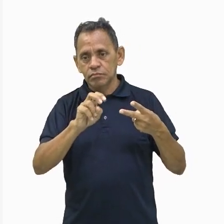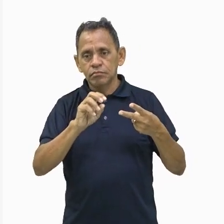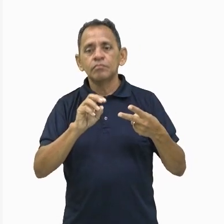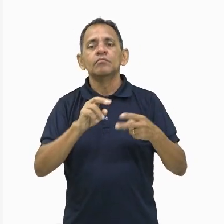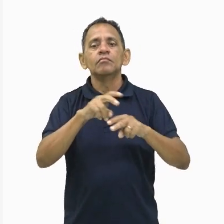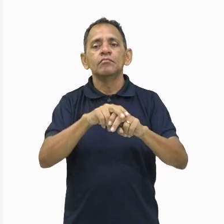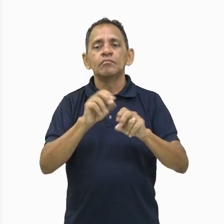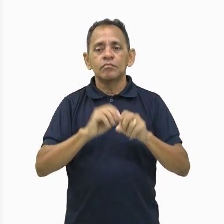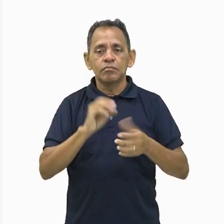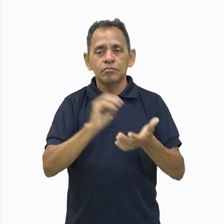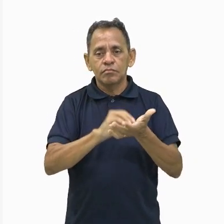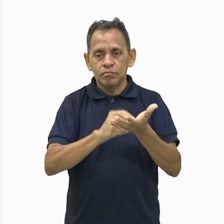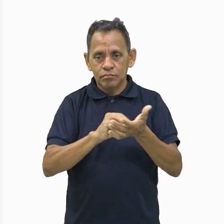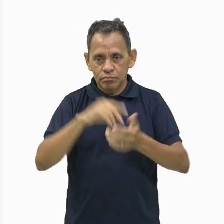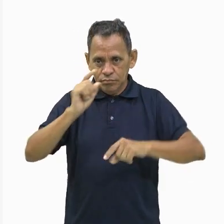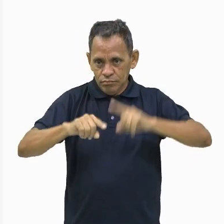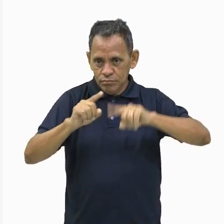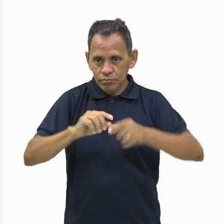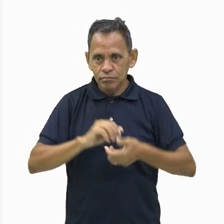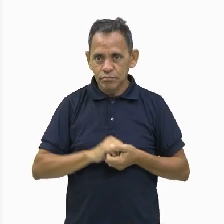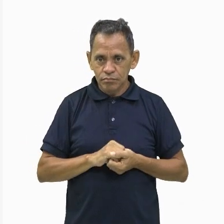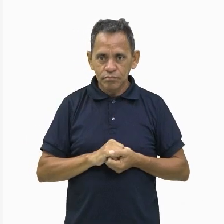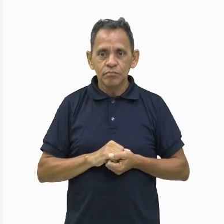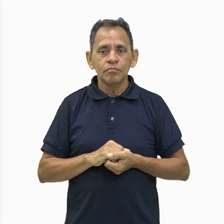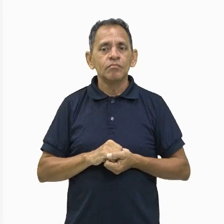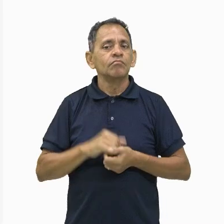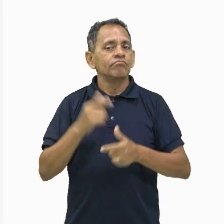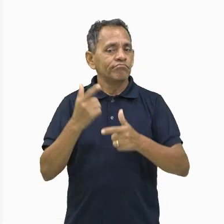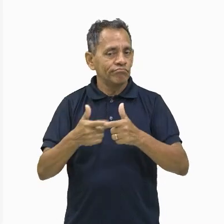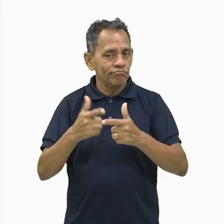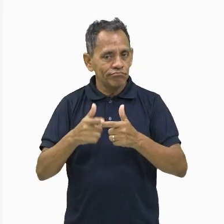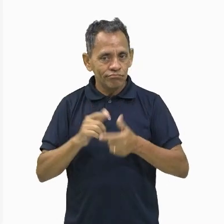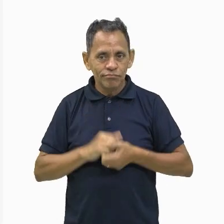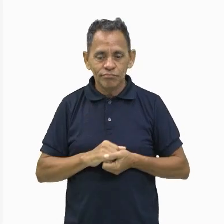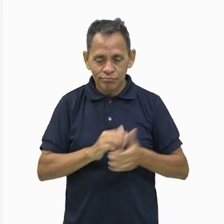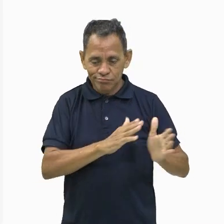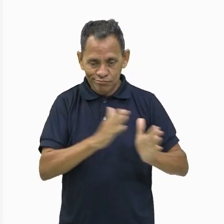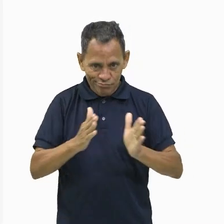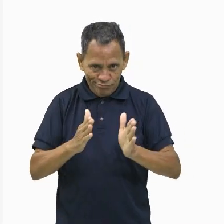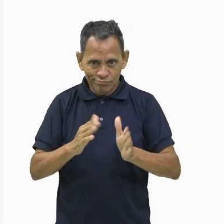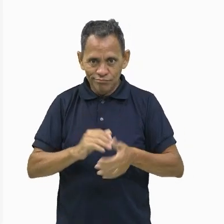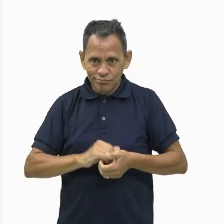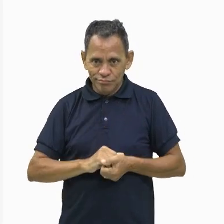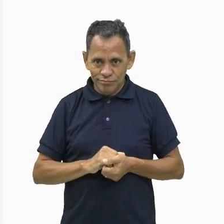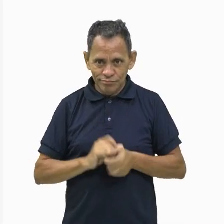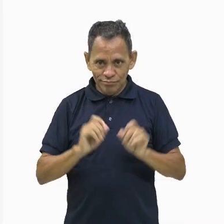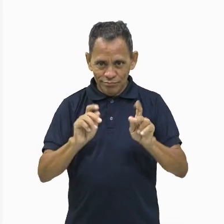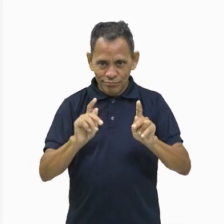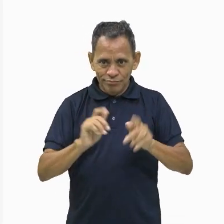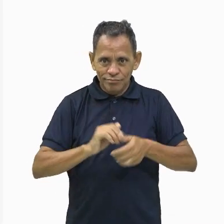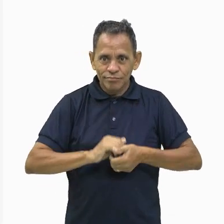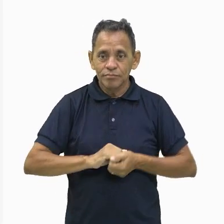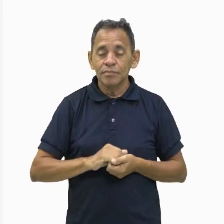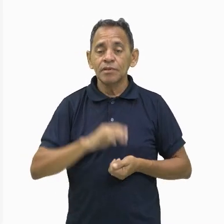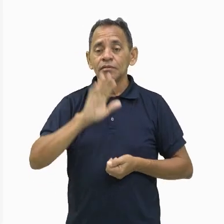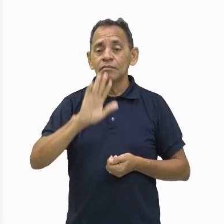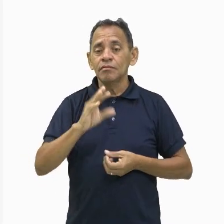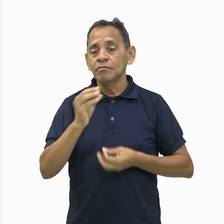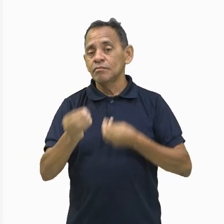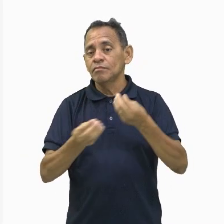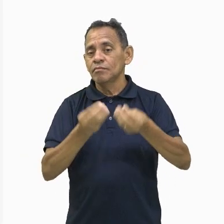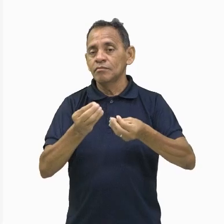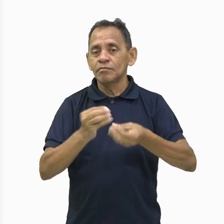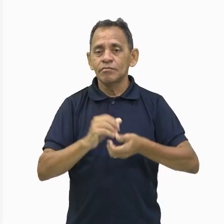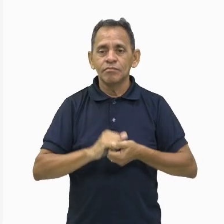do fruto, causada por questões sazonais de colheitas. Tudo bem? Bom, mas e aí? Quanto foi pronto